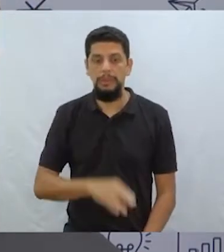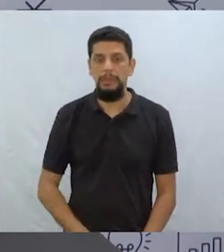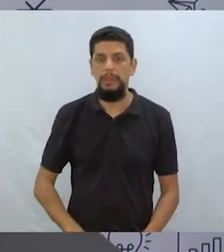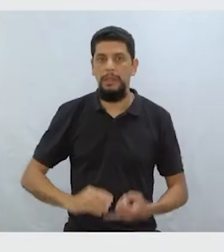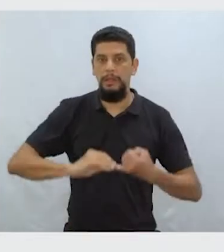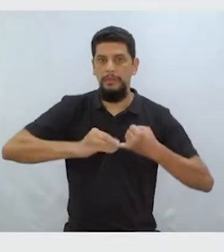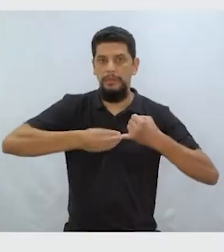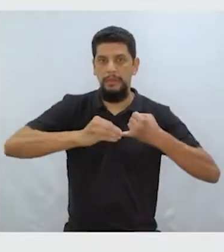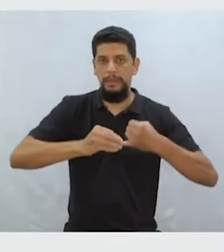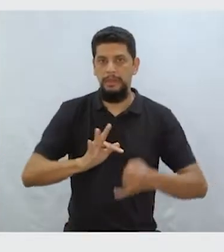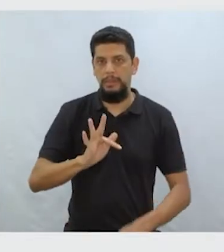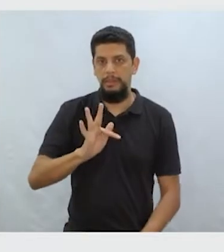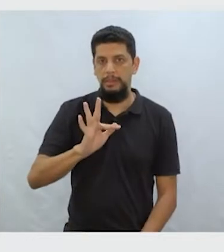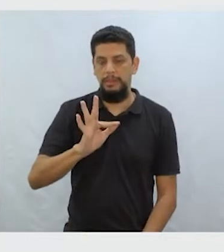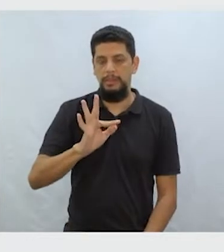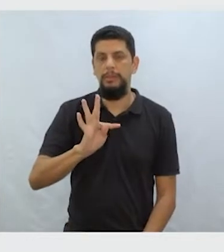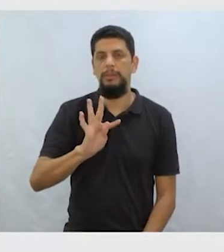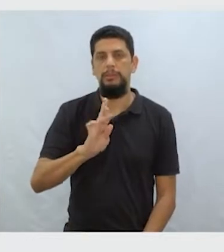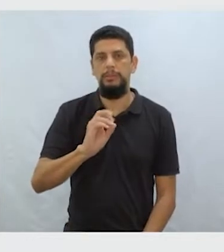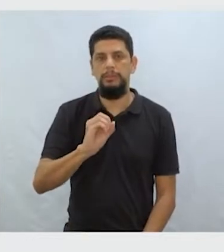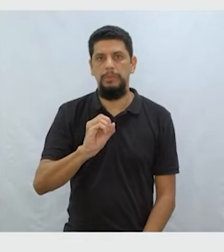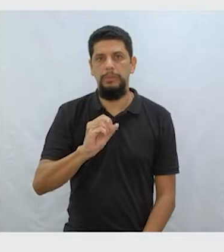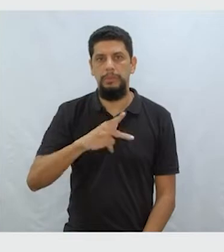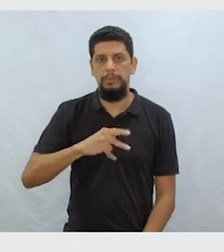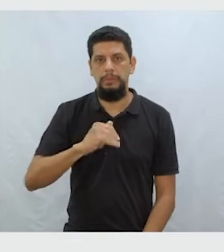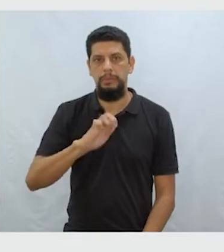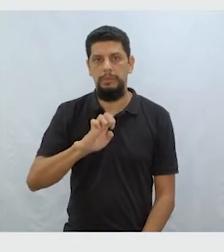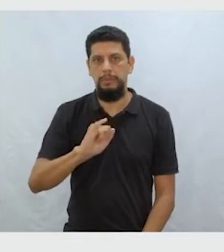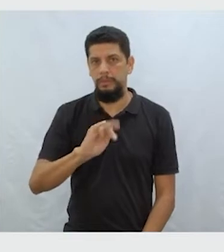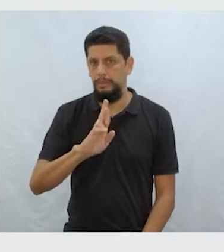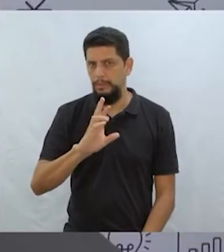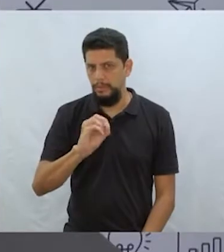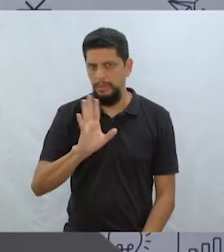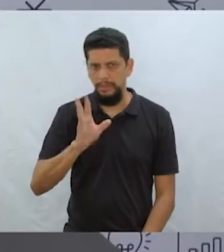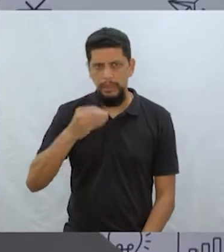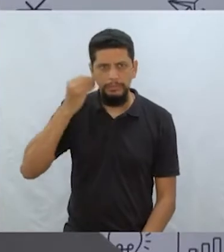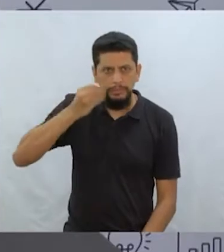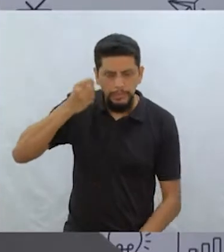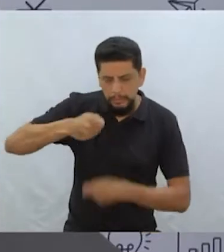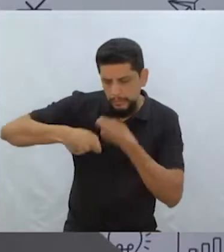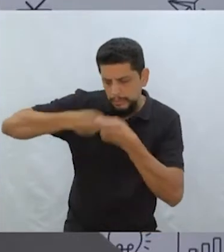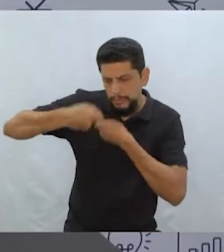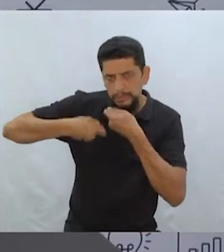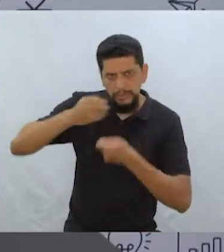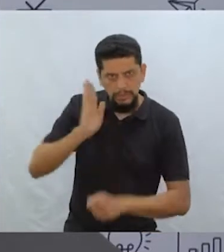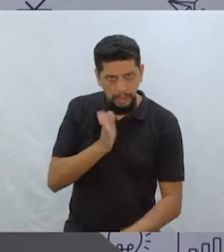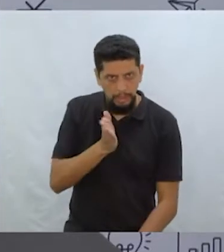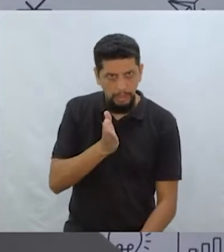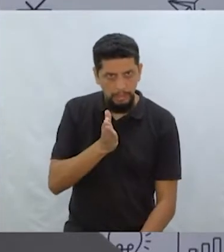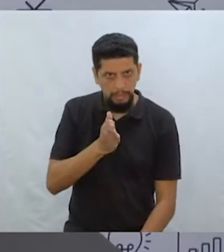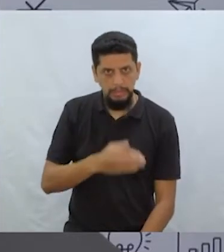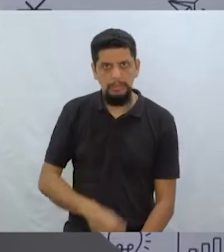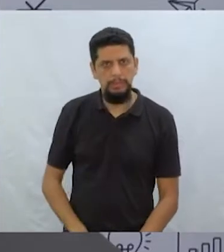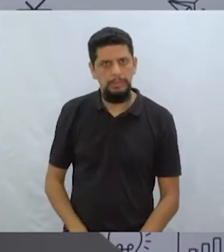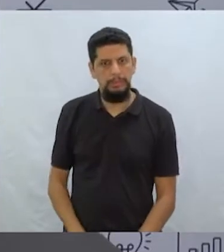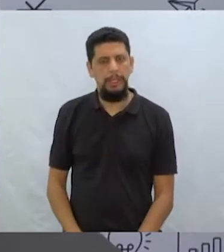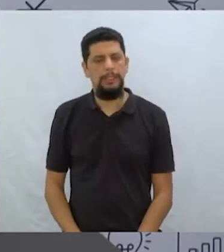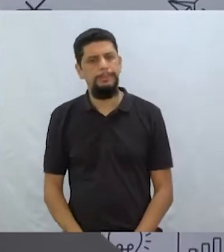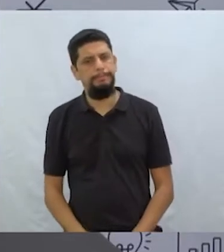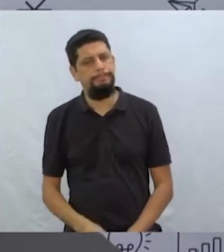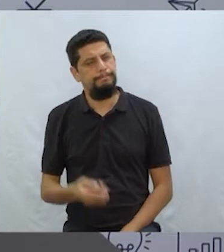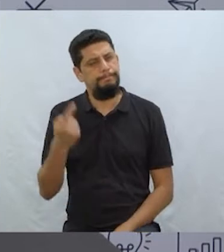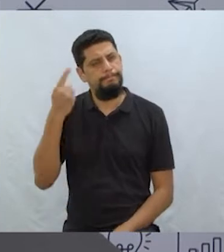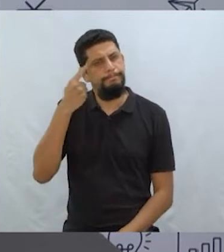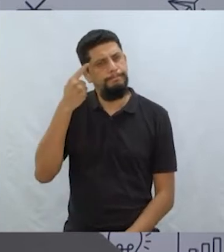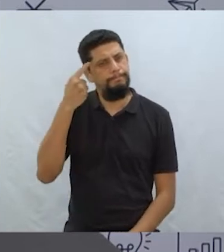só é o feijão tropeiro conhecem o feijão tropeiro já provaram já experimentaram já